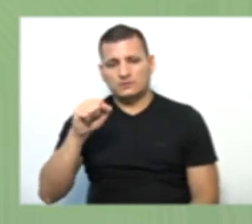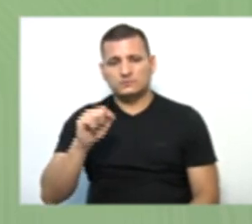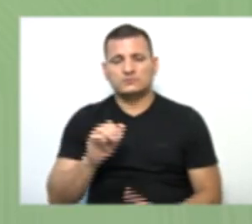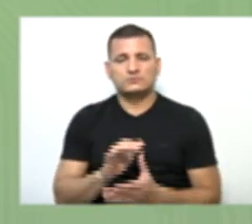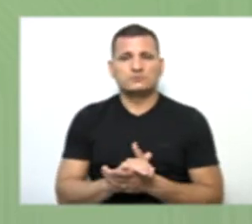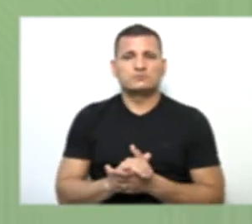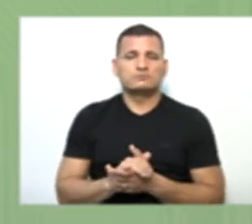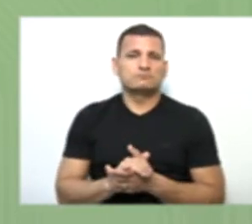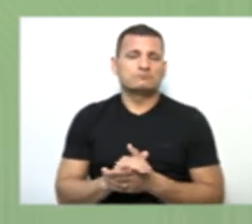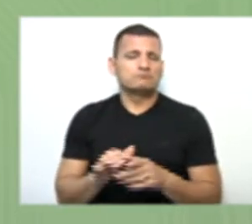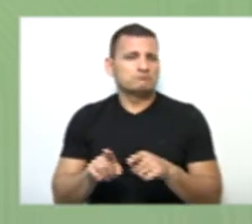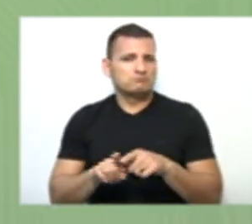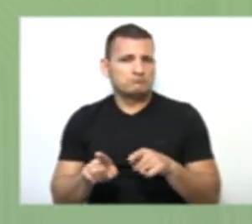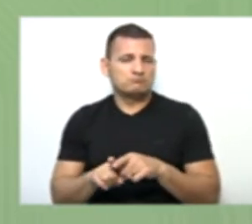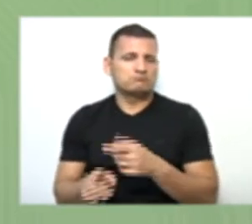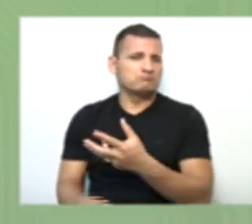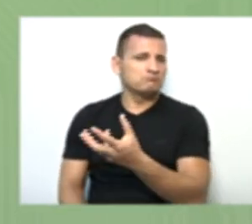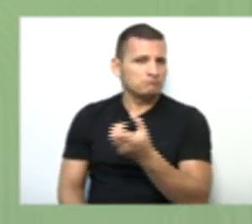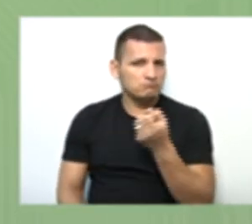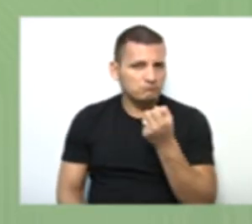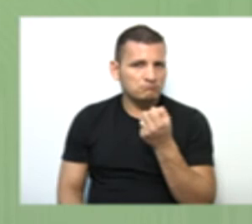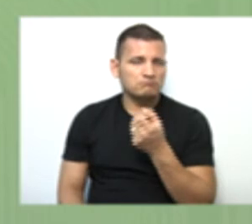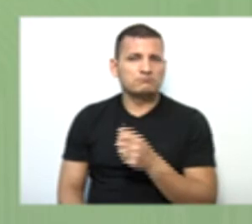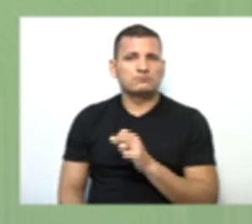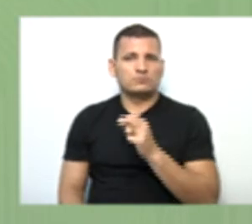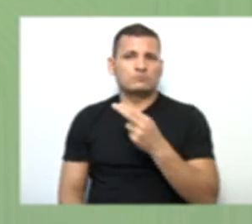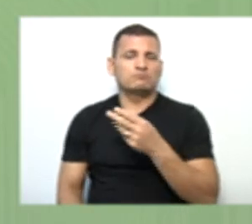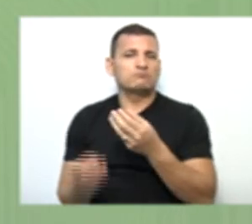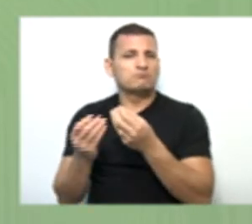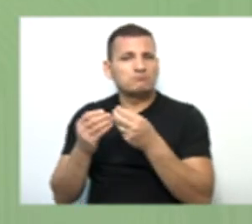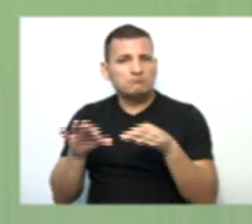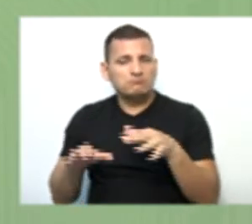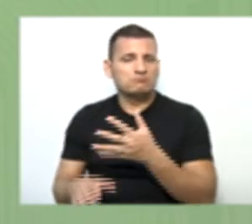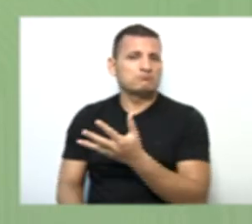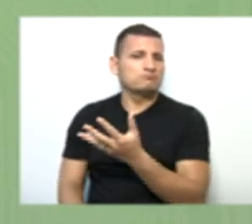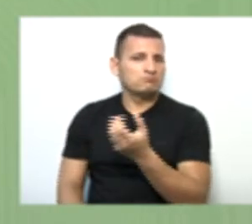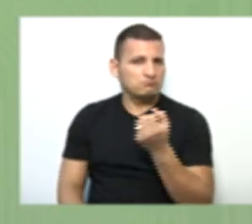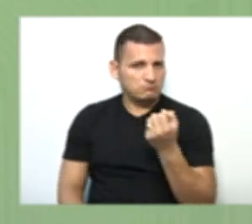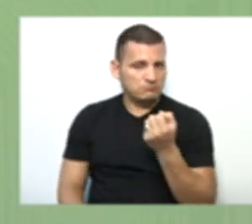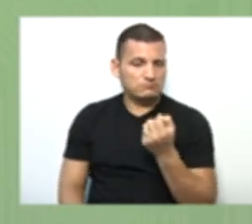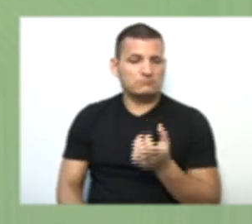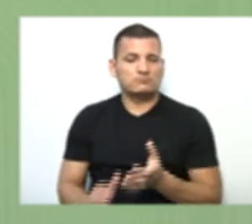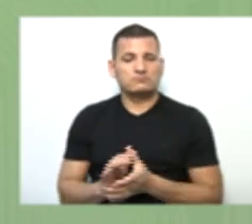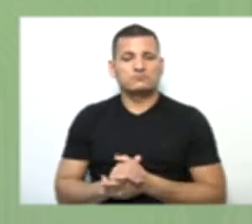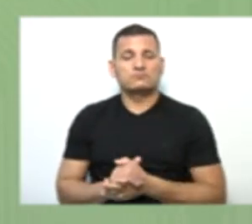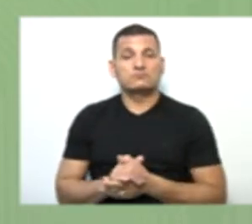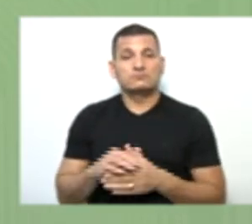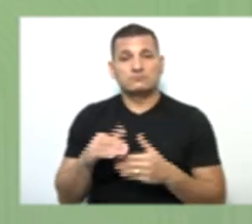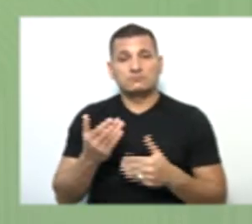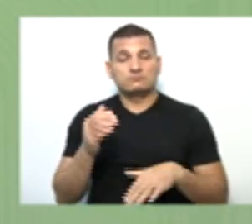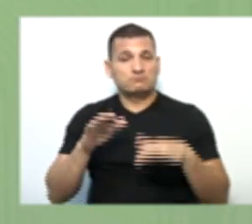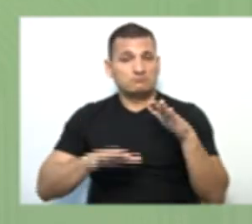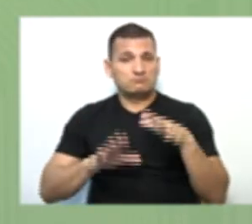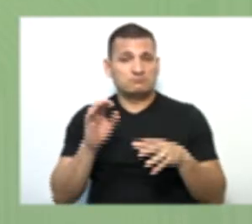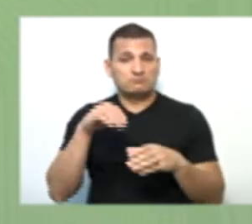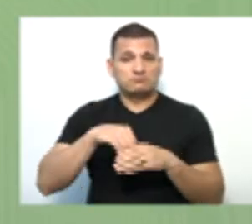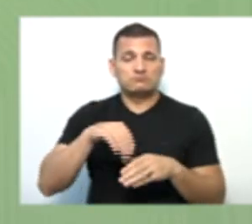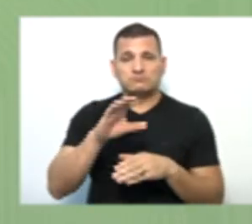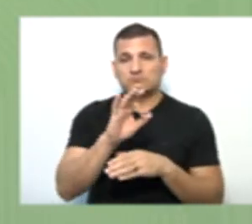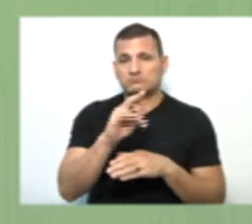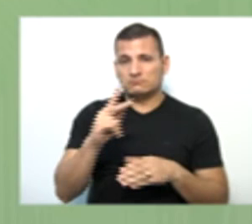a receber, prejuízos a receber. Ou seja, muitas vezes na cooperativa,